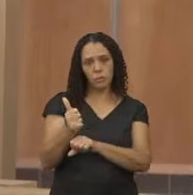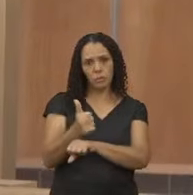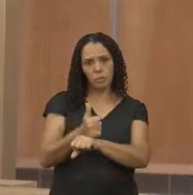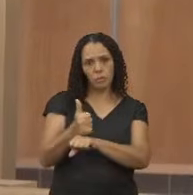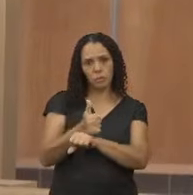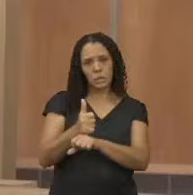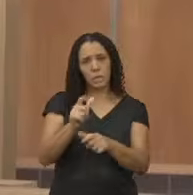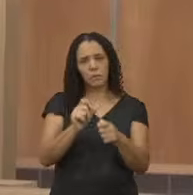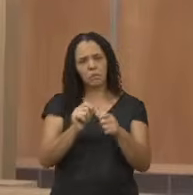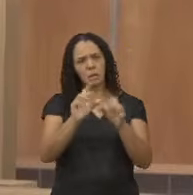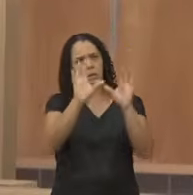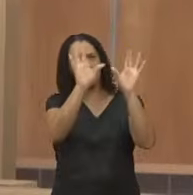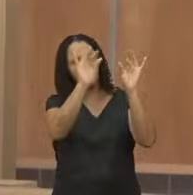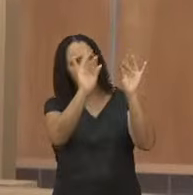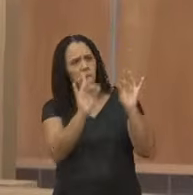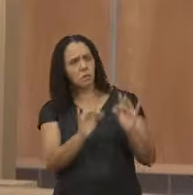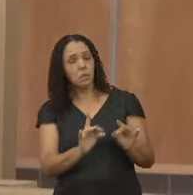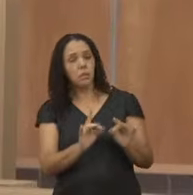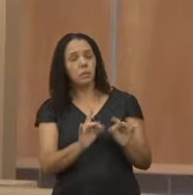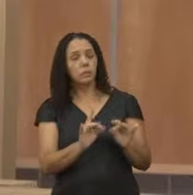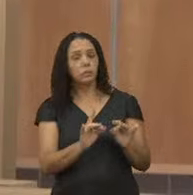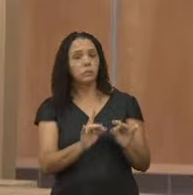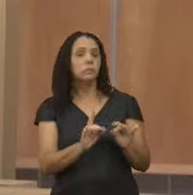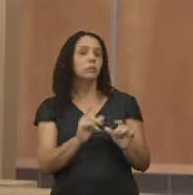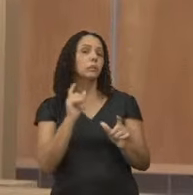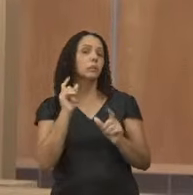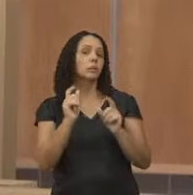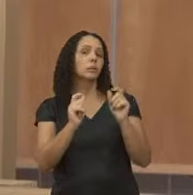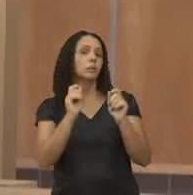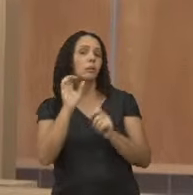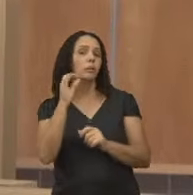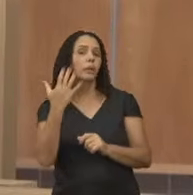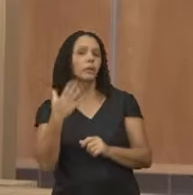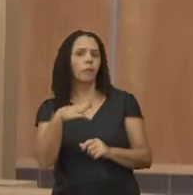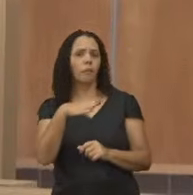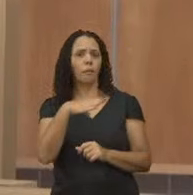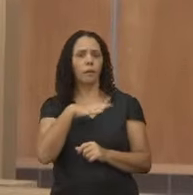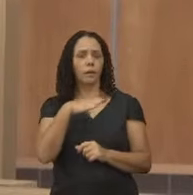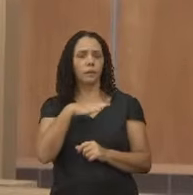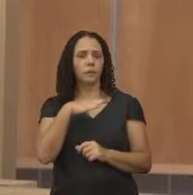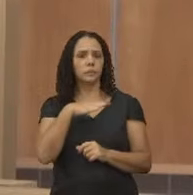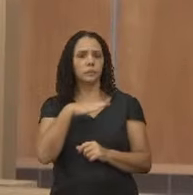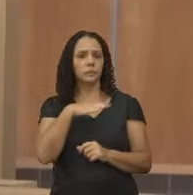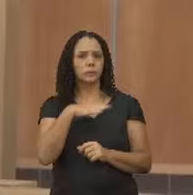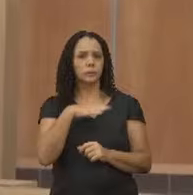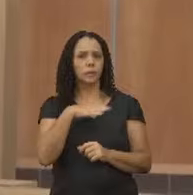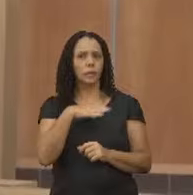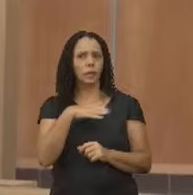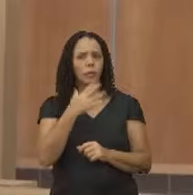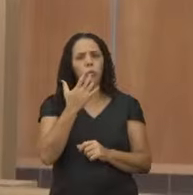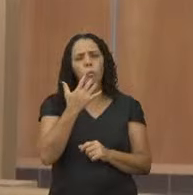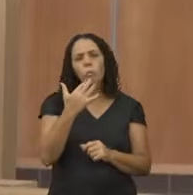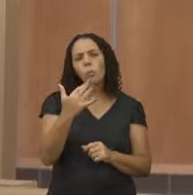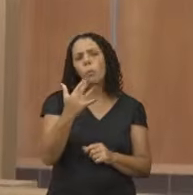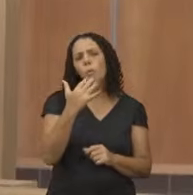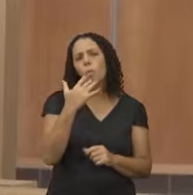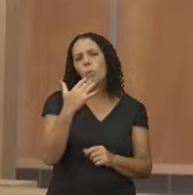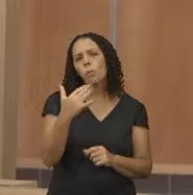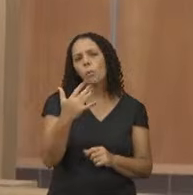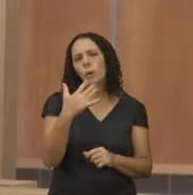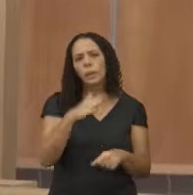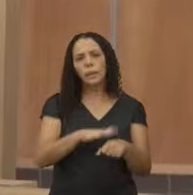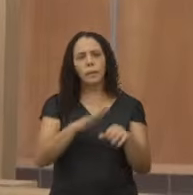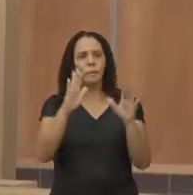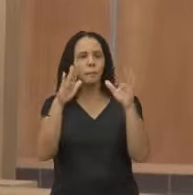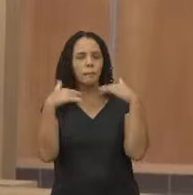aquele local faz com que a cidade não seja tão cinza, a cidade seja